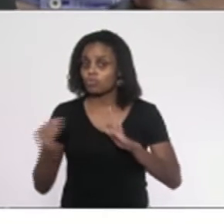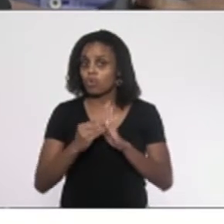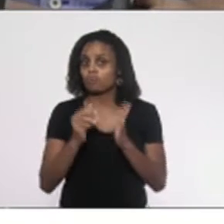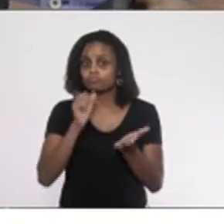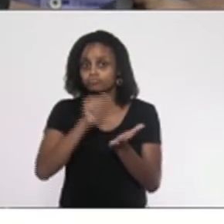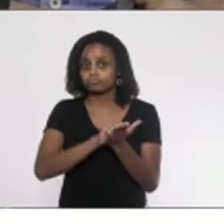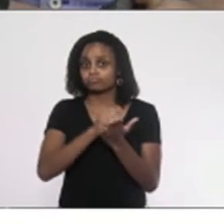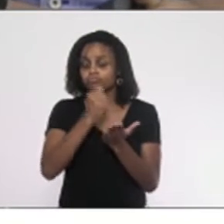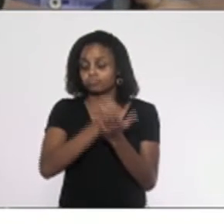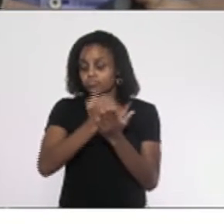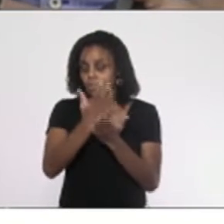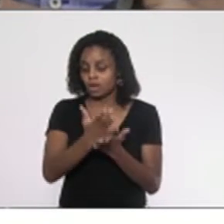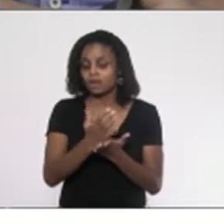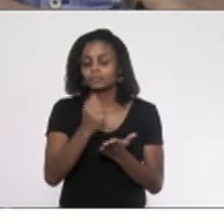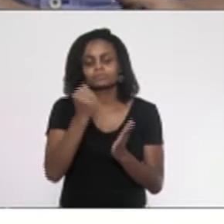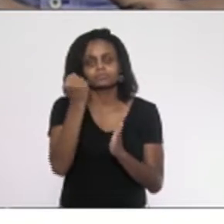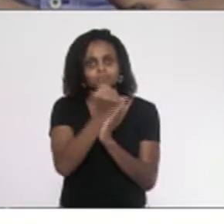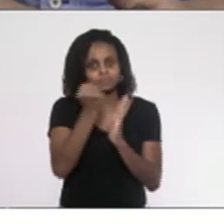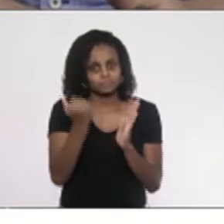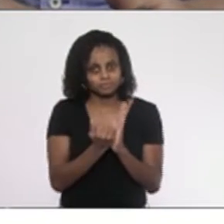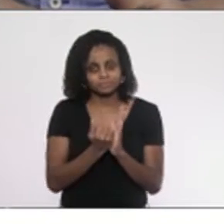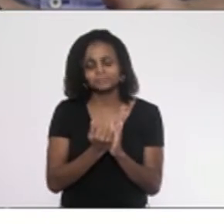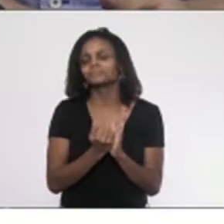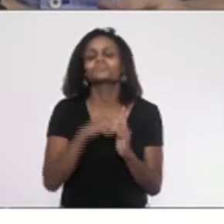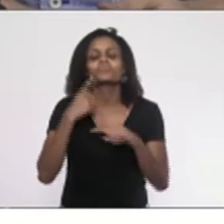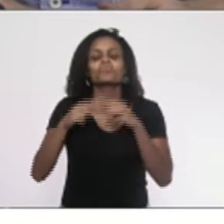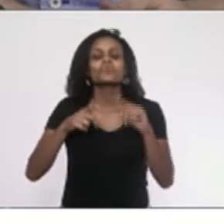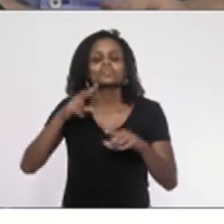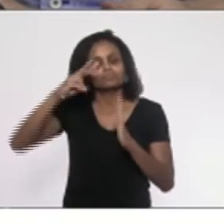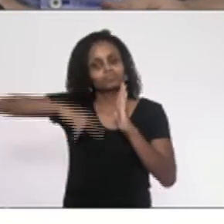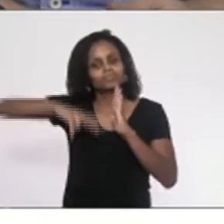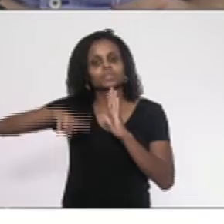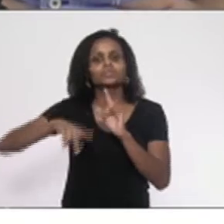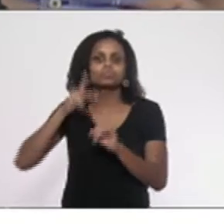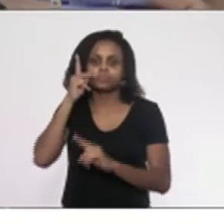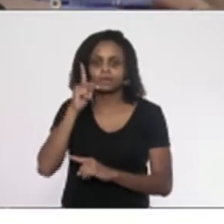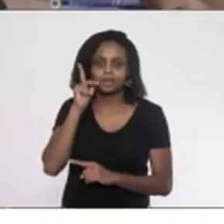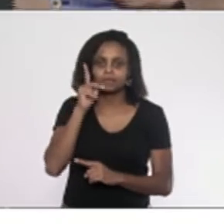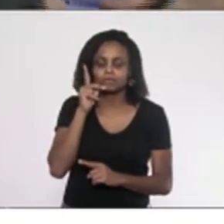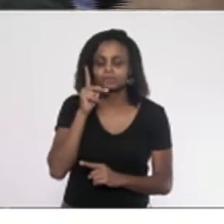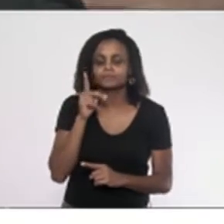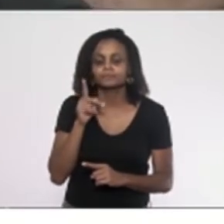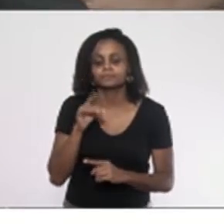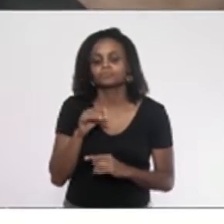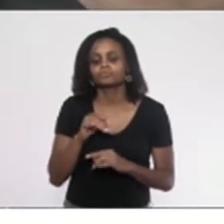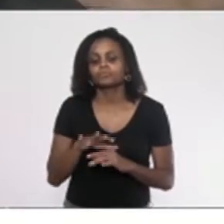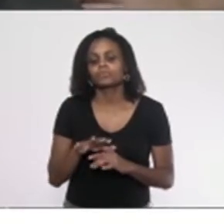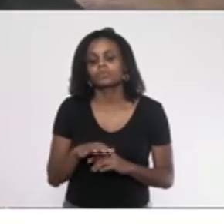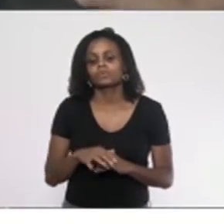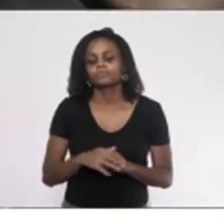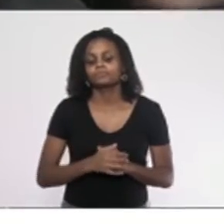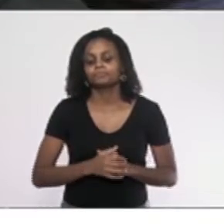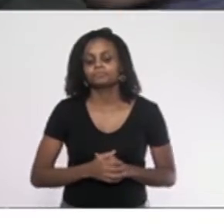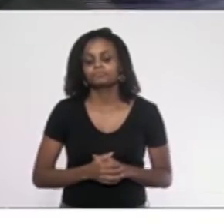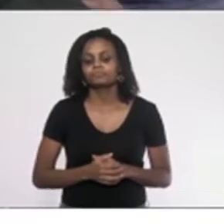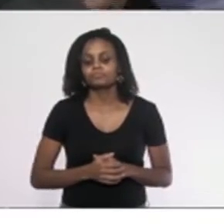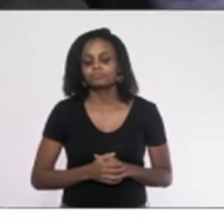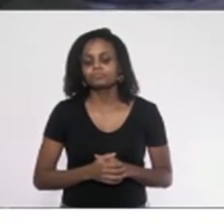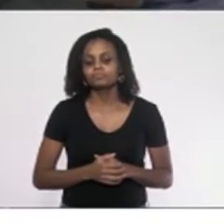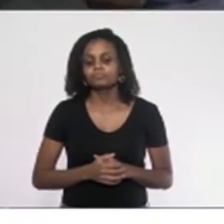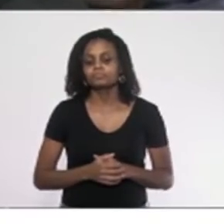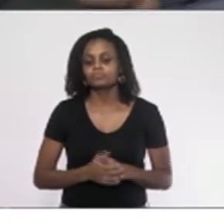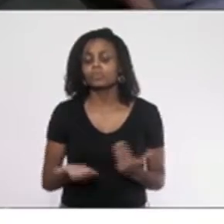sim, lido em plenário. Então, o que eu quero usar esse mesmo exemplo, sem nenhum juízo, no sentido de que a